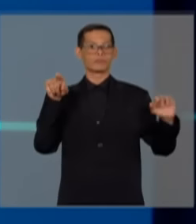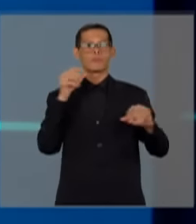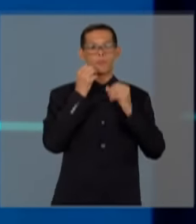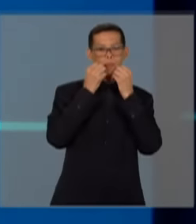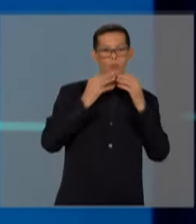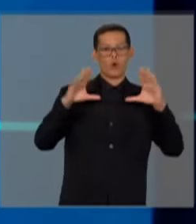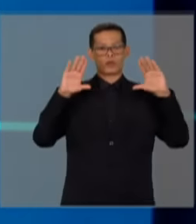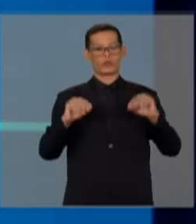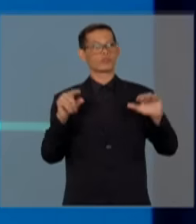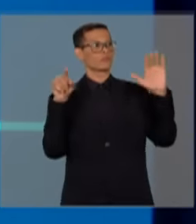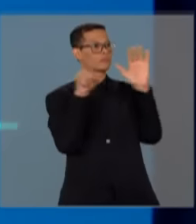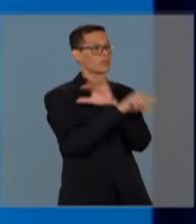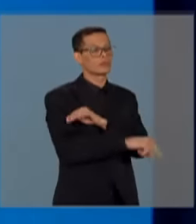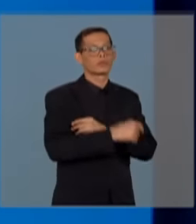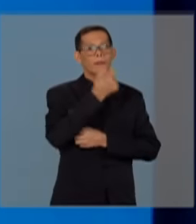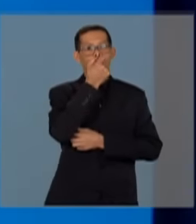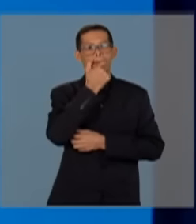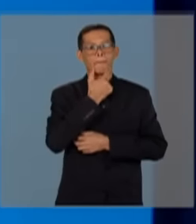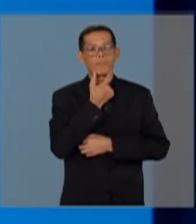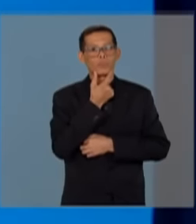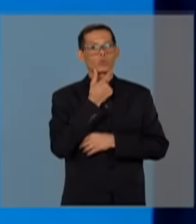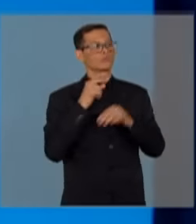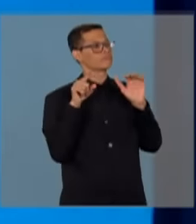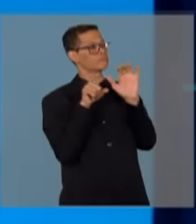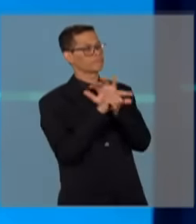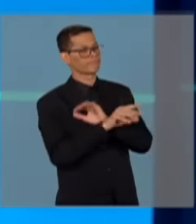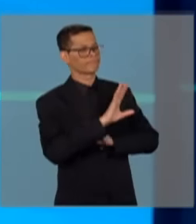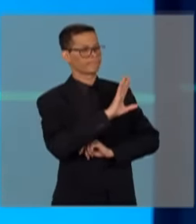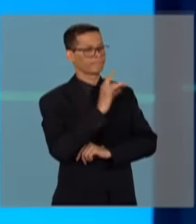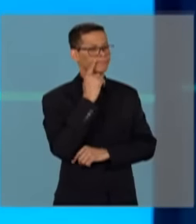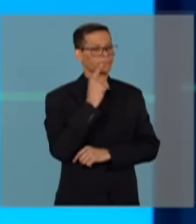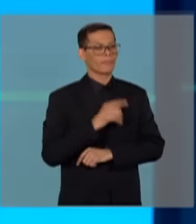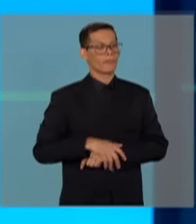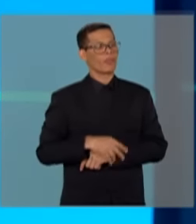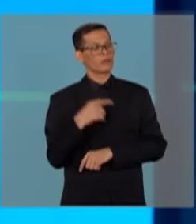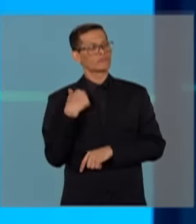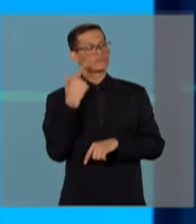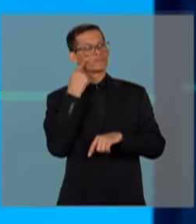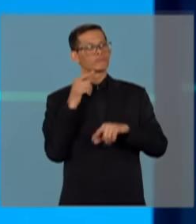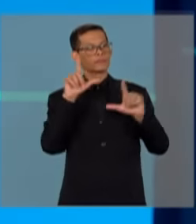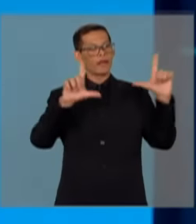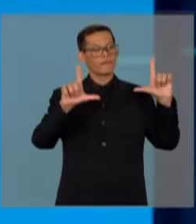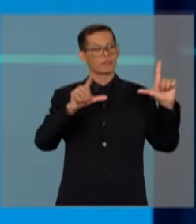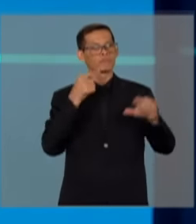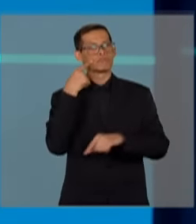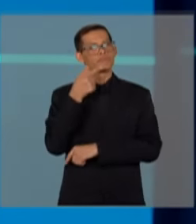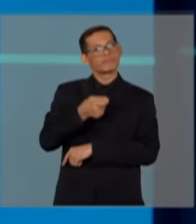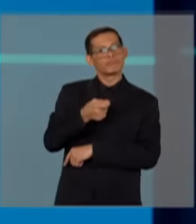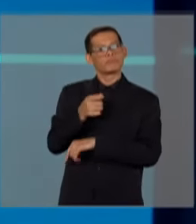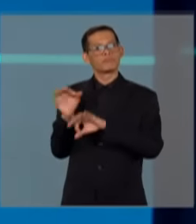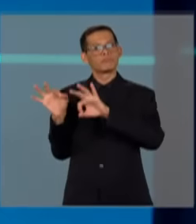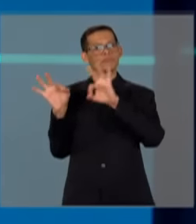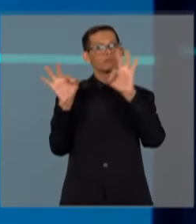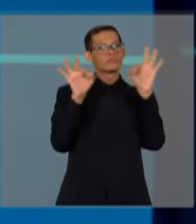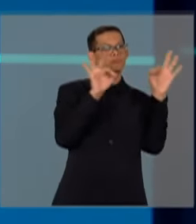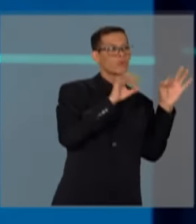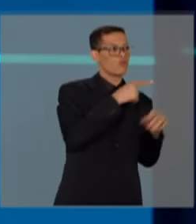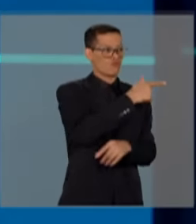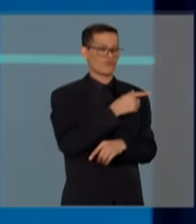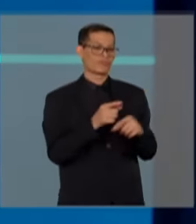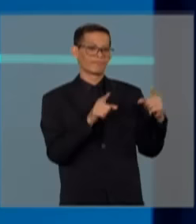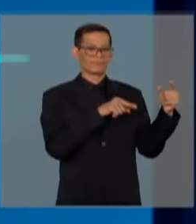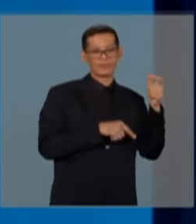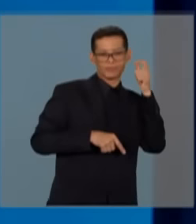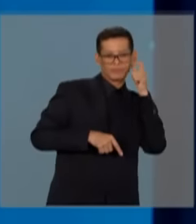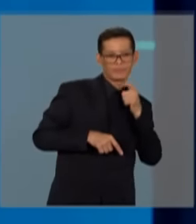Guilherme boulos candidato acompanhando o horário político na televisão o seu adversário bate na tecla